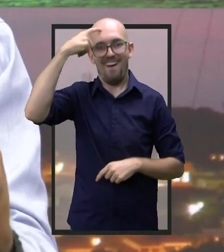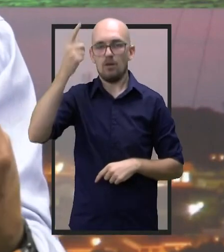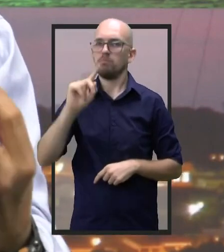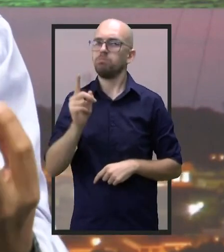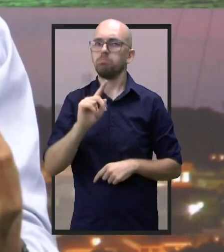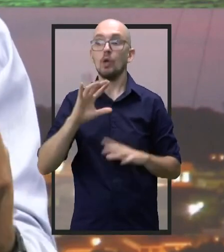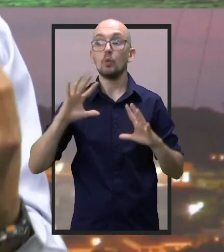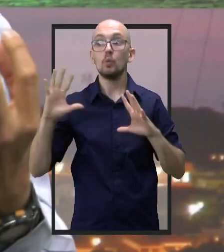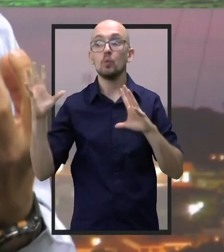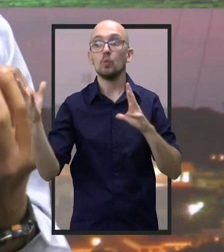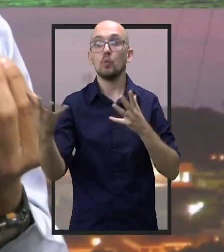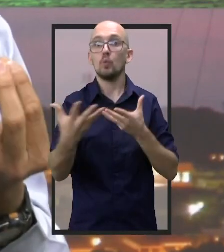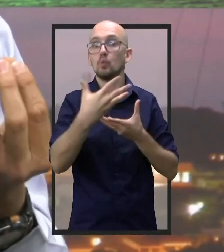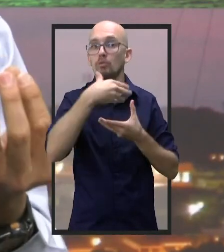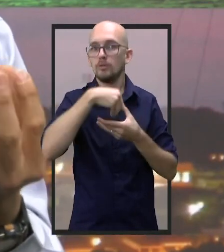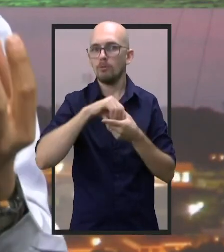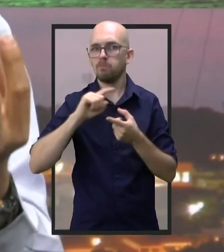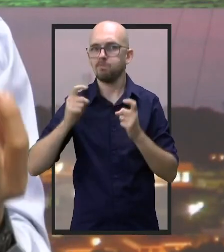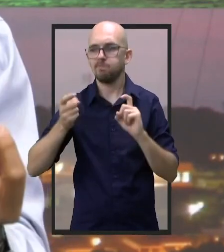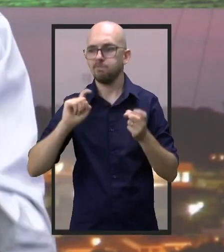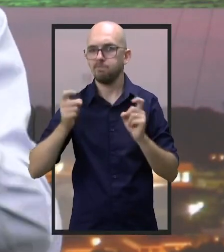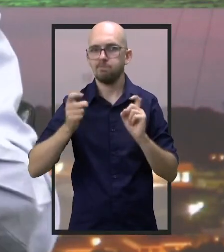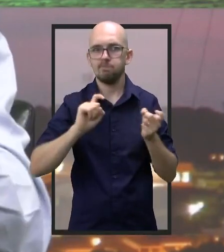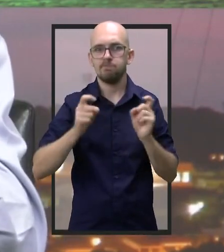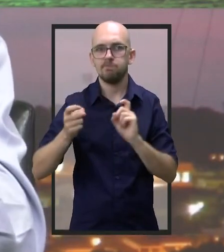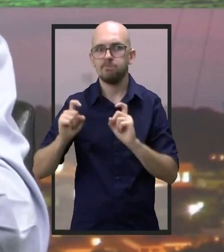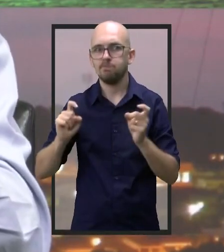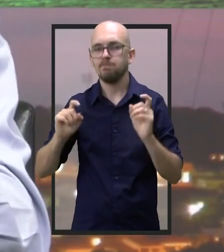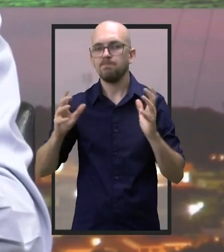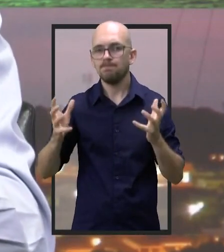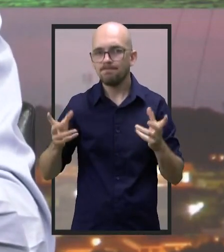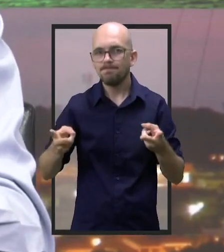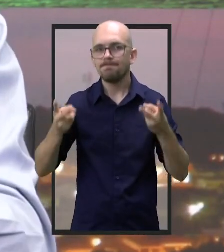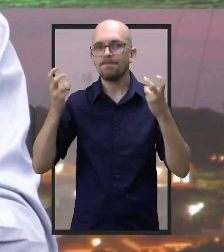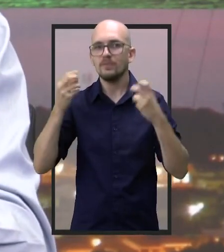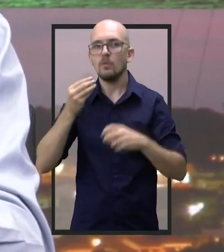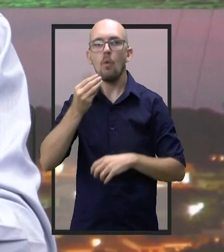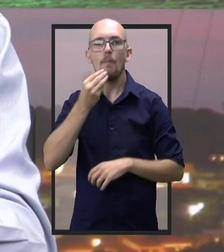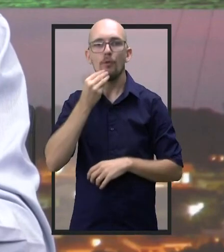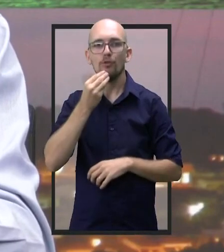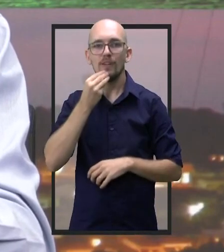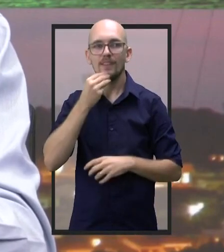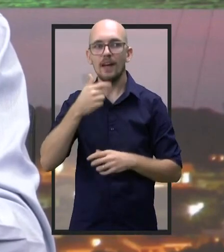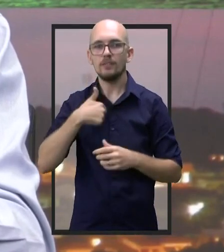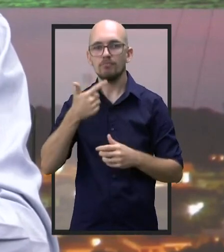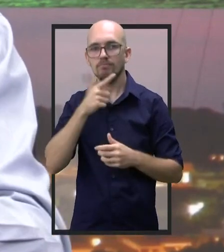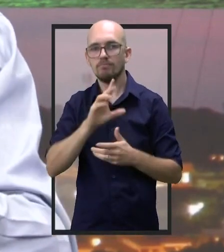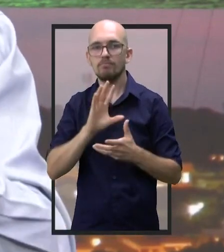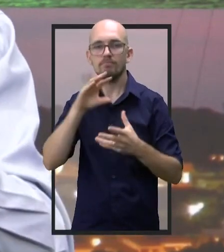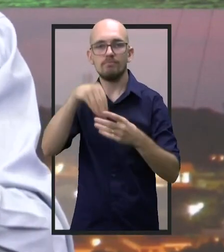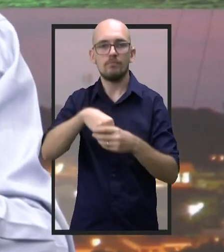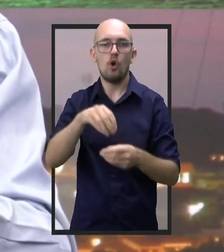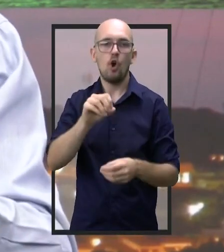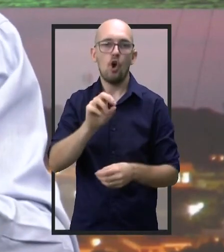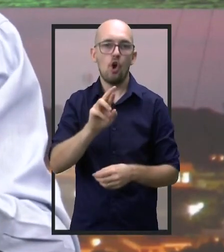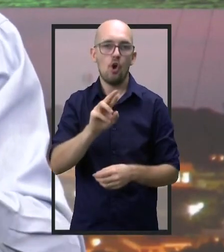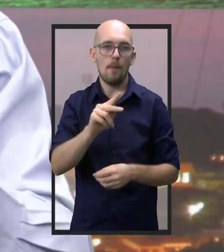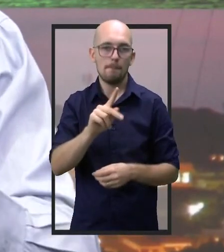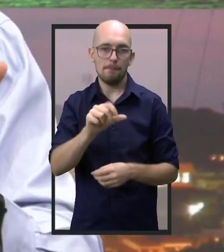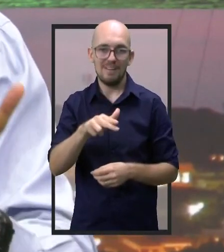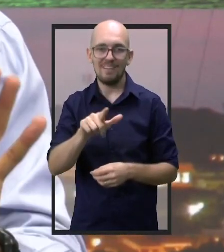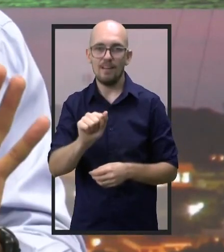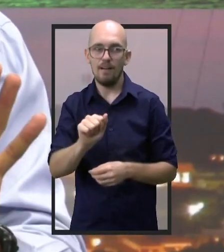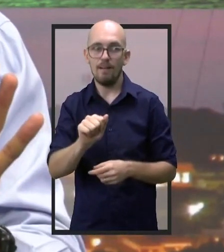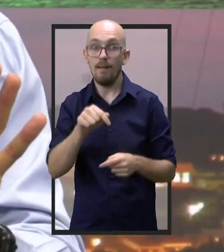é? Esse nível de discurso é que ocorreu a oportunidade para estar na Orplana, não é? E a Orplana, no seu